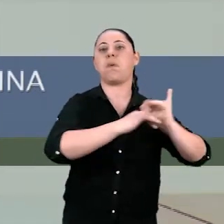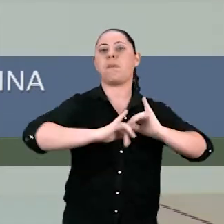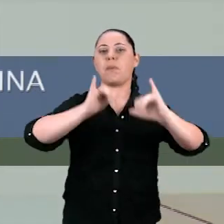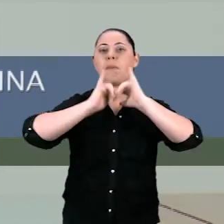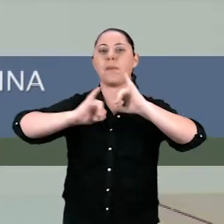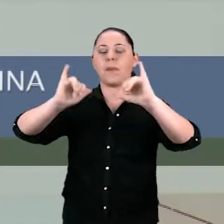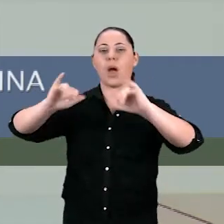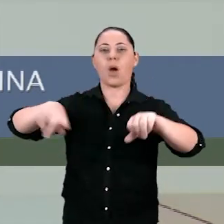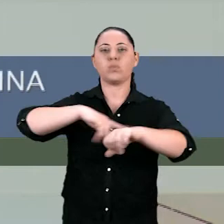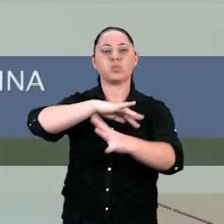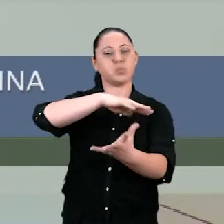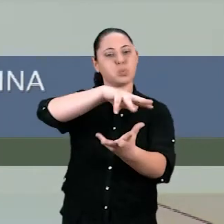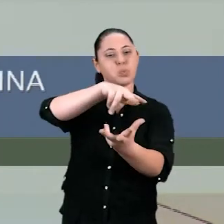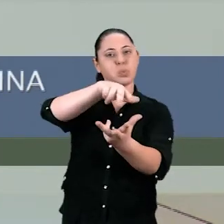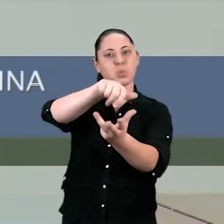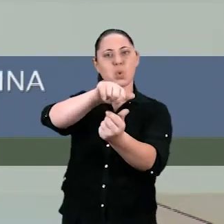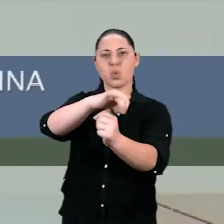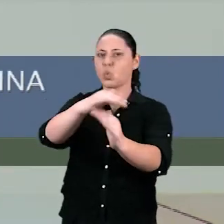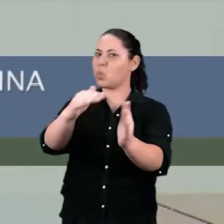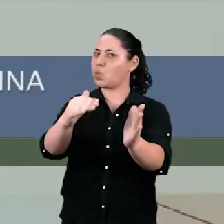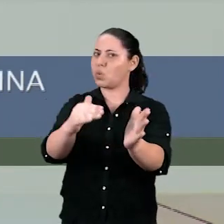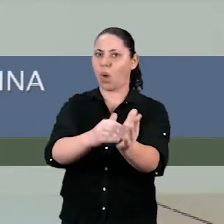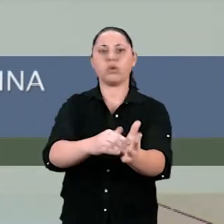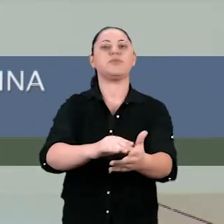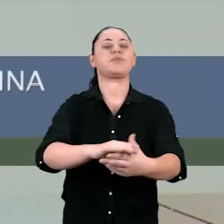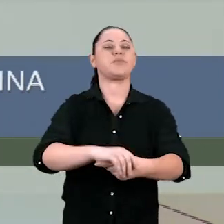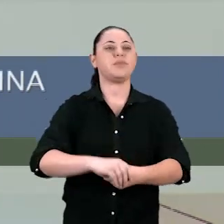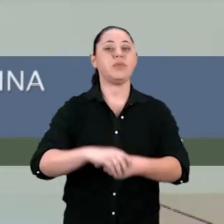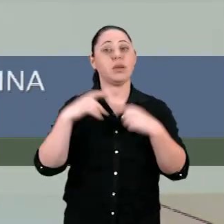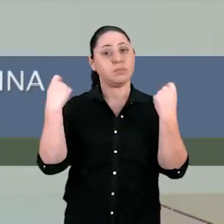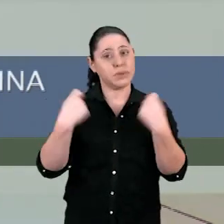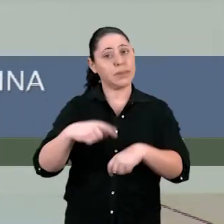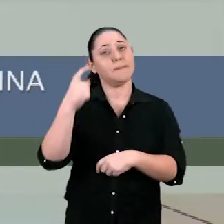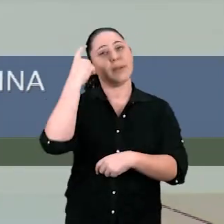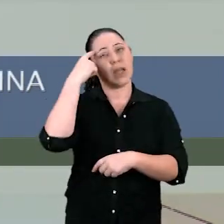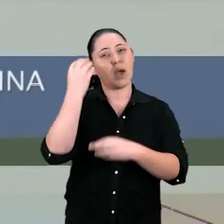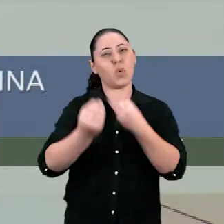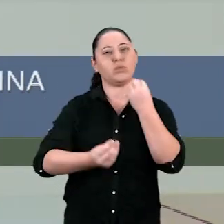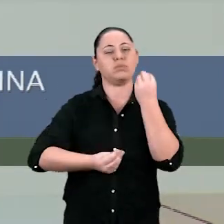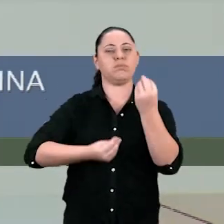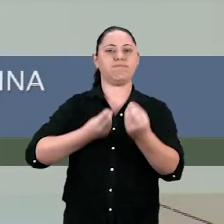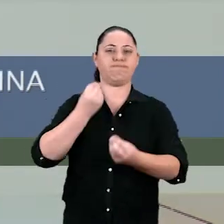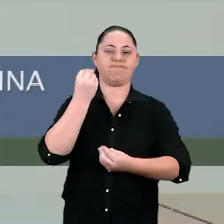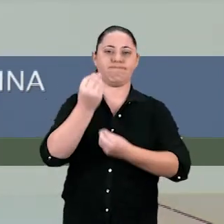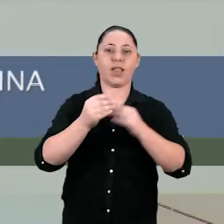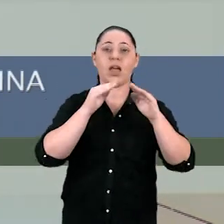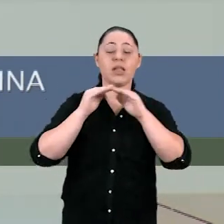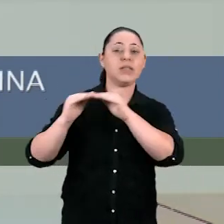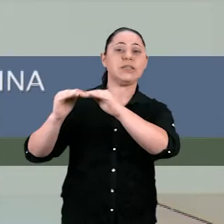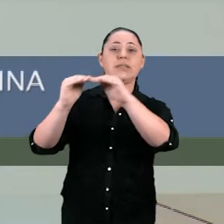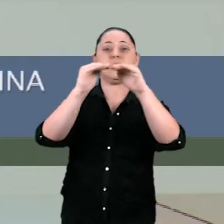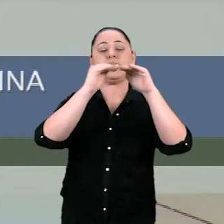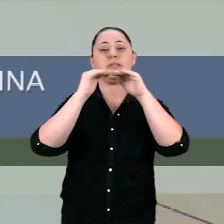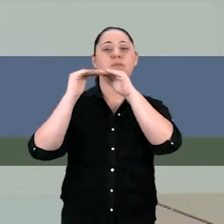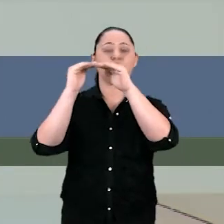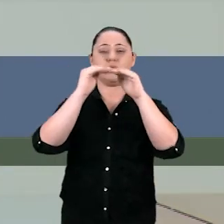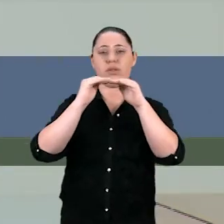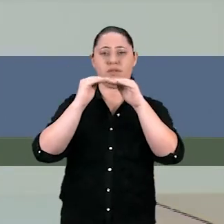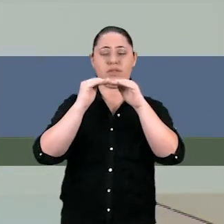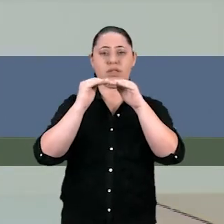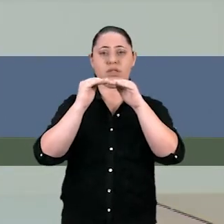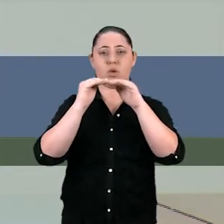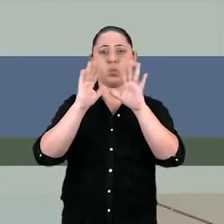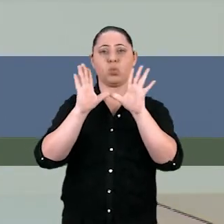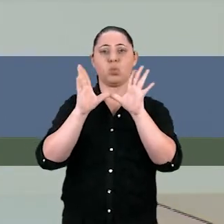que rapidamente também pensar de que forma essa democracia, né, fundada